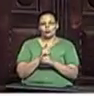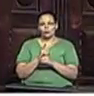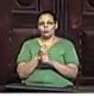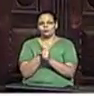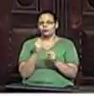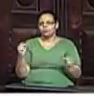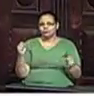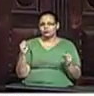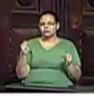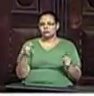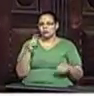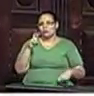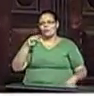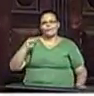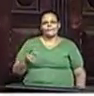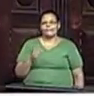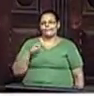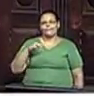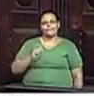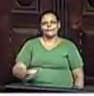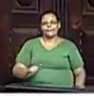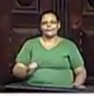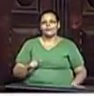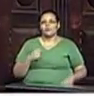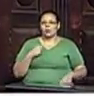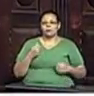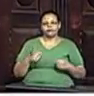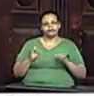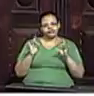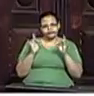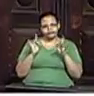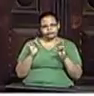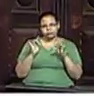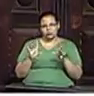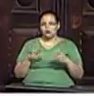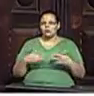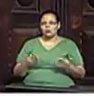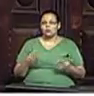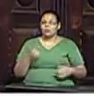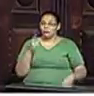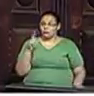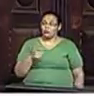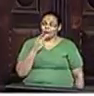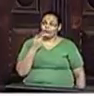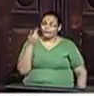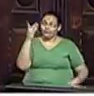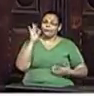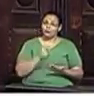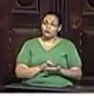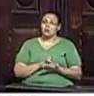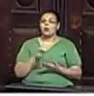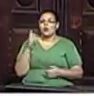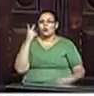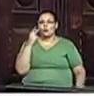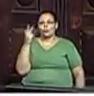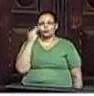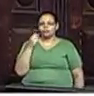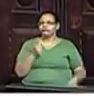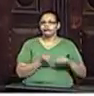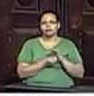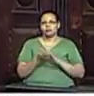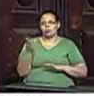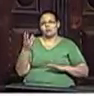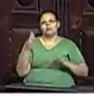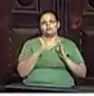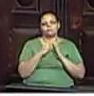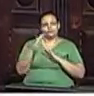local 5 botijões de gás sem que uma grande distribuidora. Isso que Vossa Excelência fala é verdade. É muito comum em várias